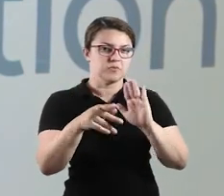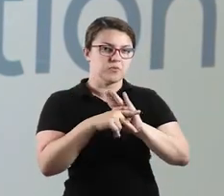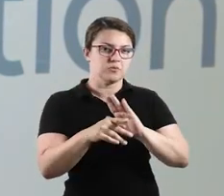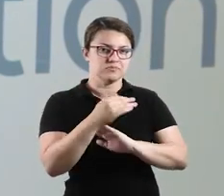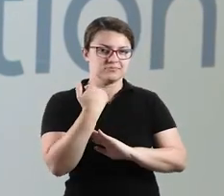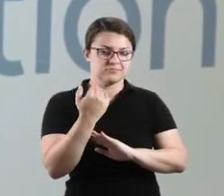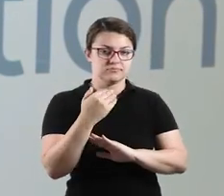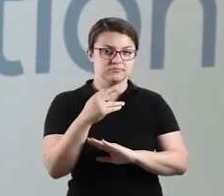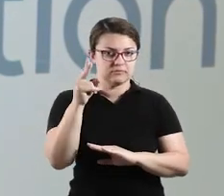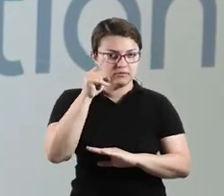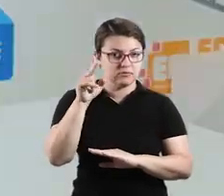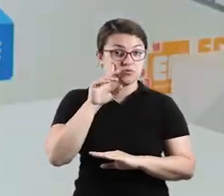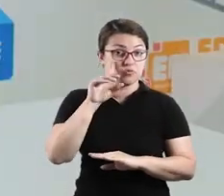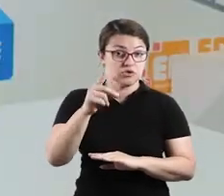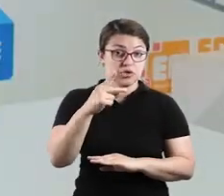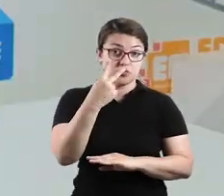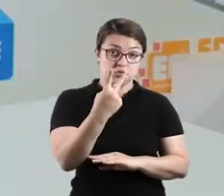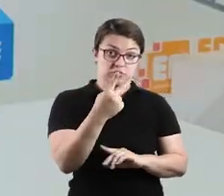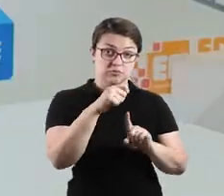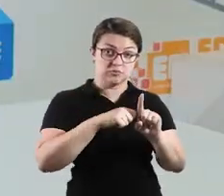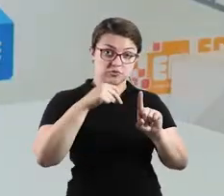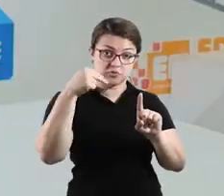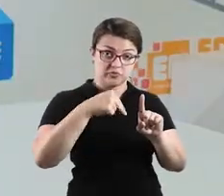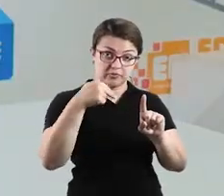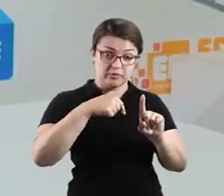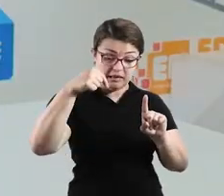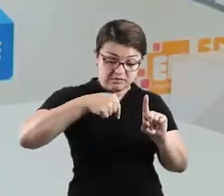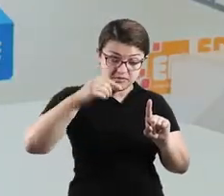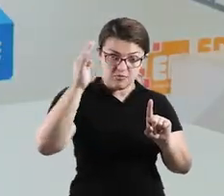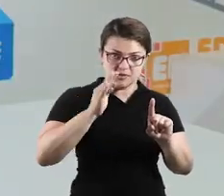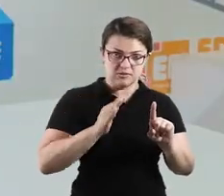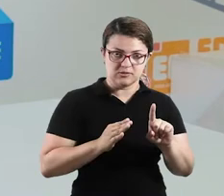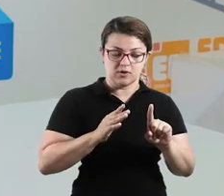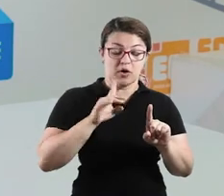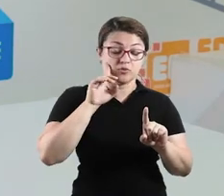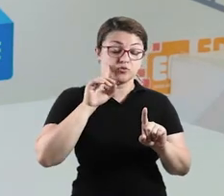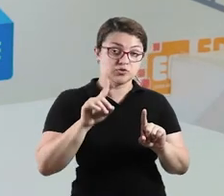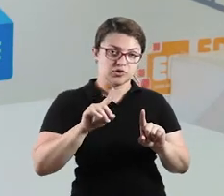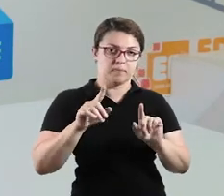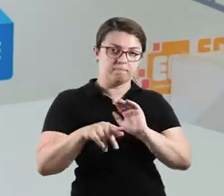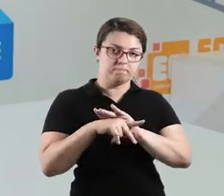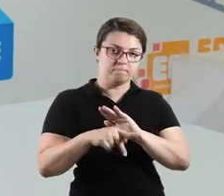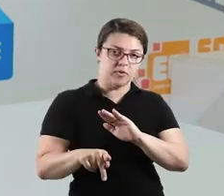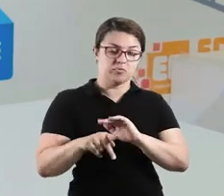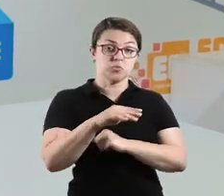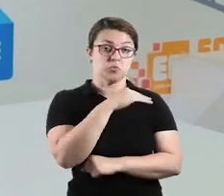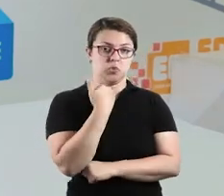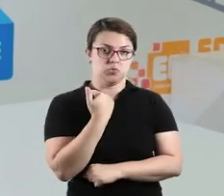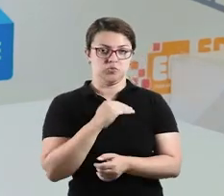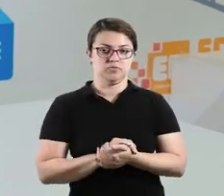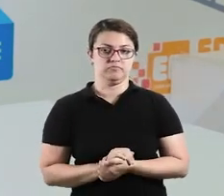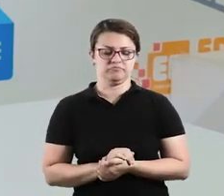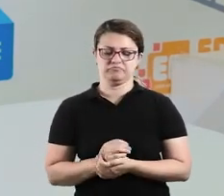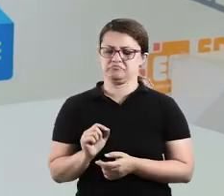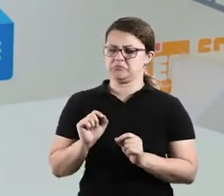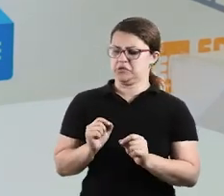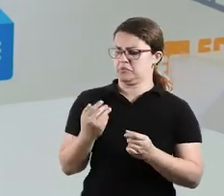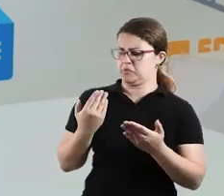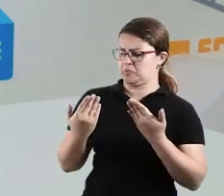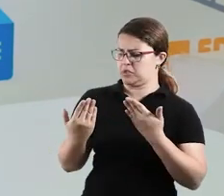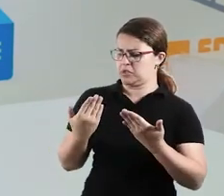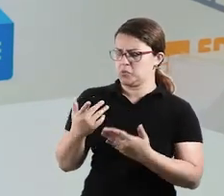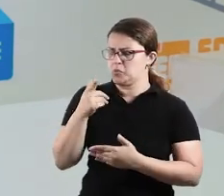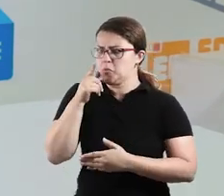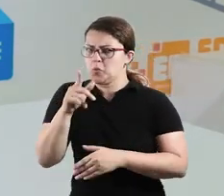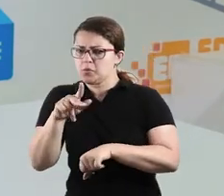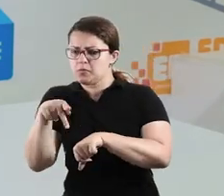nós tivemos aí o dia 2 de novembro, que no Brasil é o dia de finados, tudo bem? Então, vamos comparar um pouquinho para